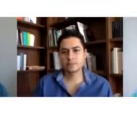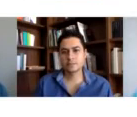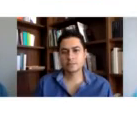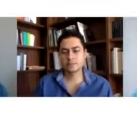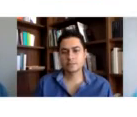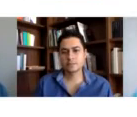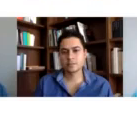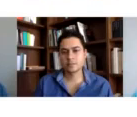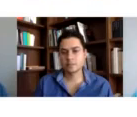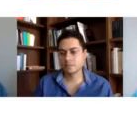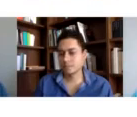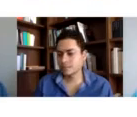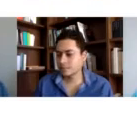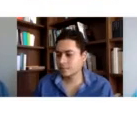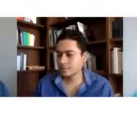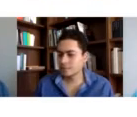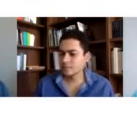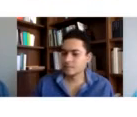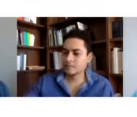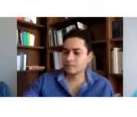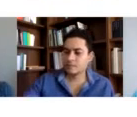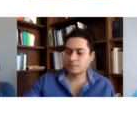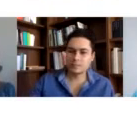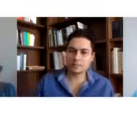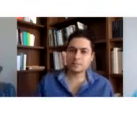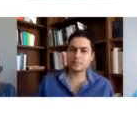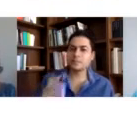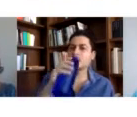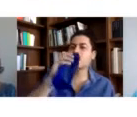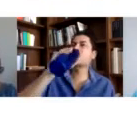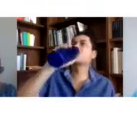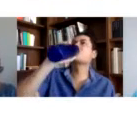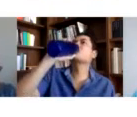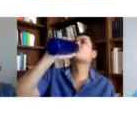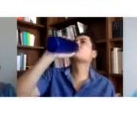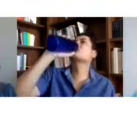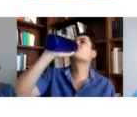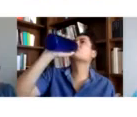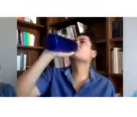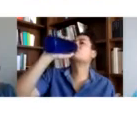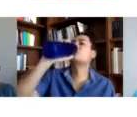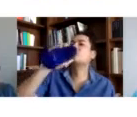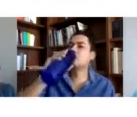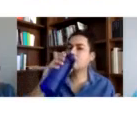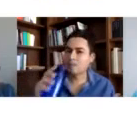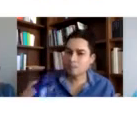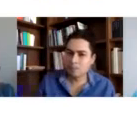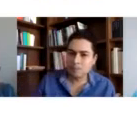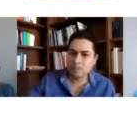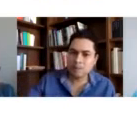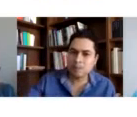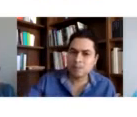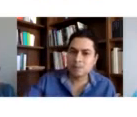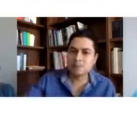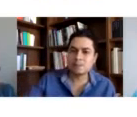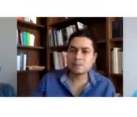para o terceiro. E não era assim, só simplesmente pega lá do livro e faz questão, não. Eu até sugeri, e